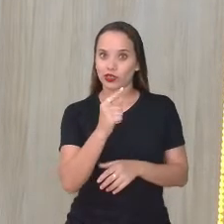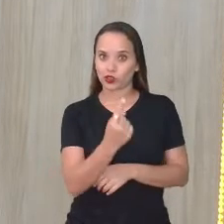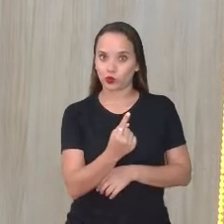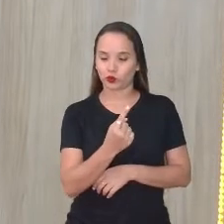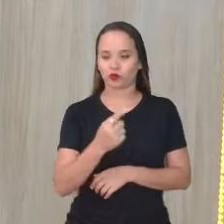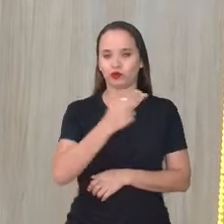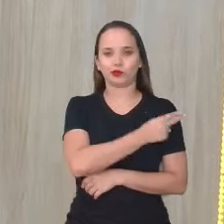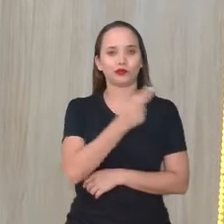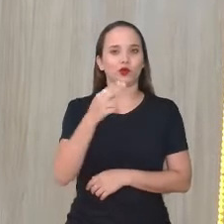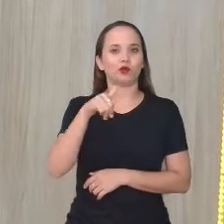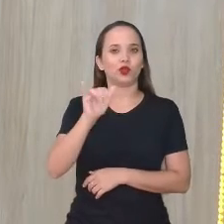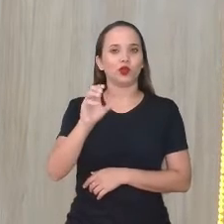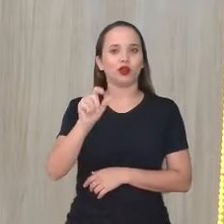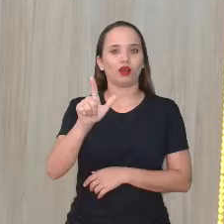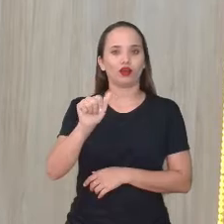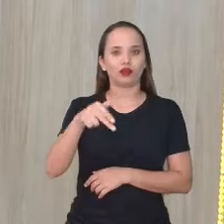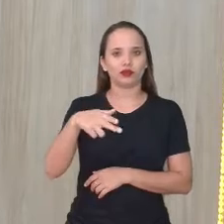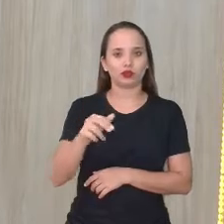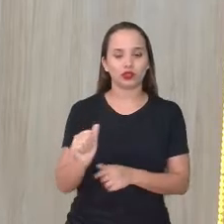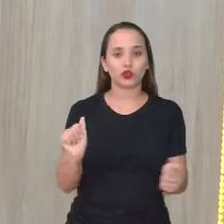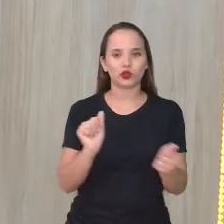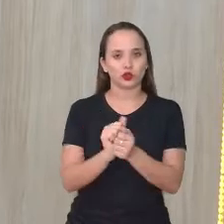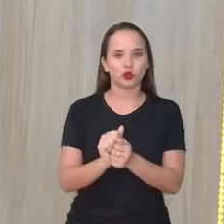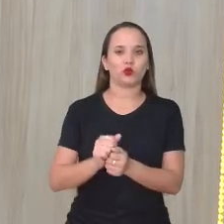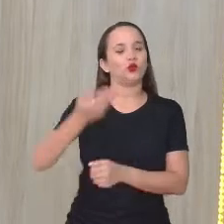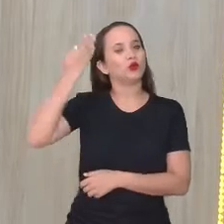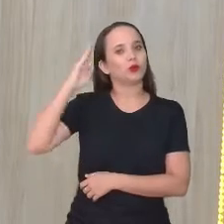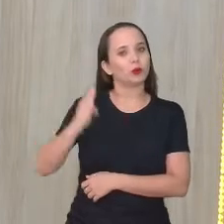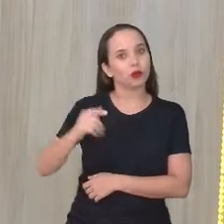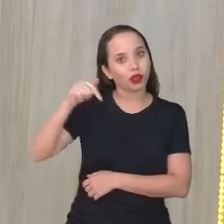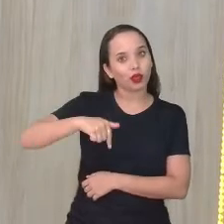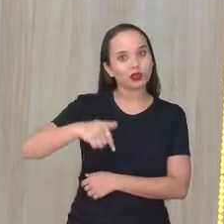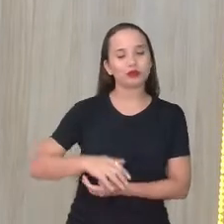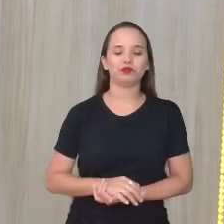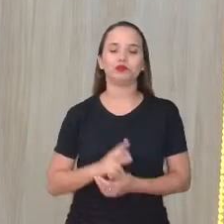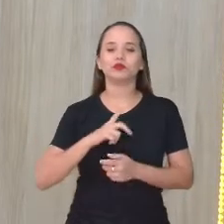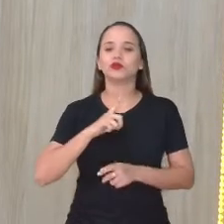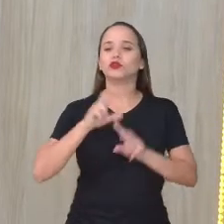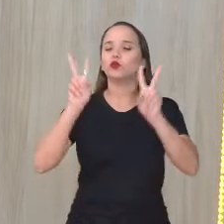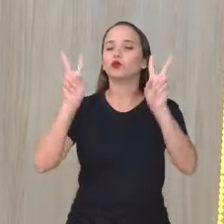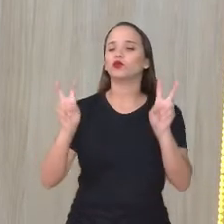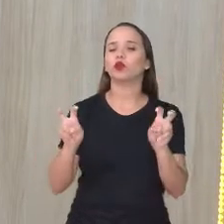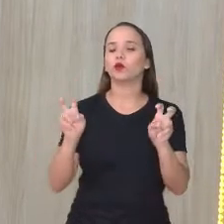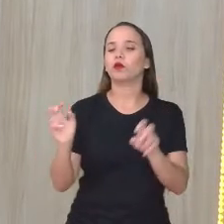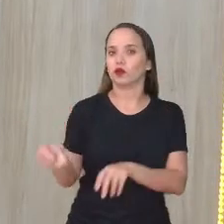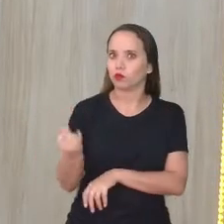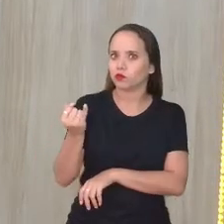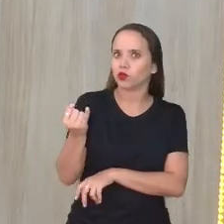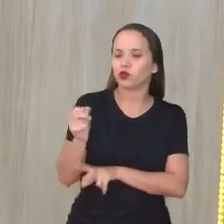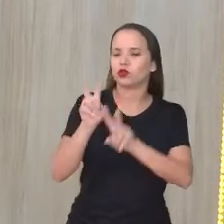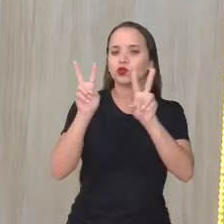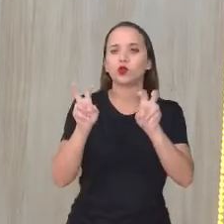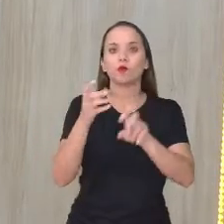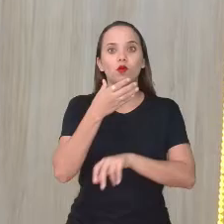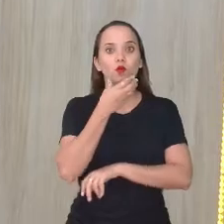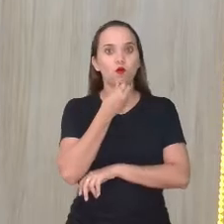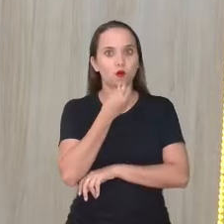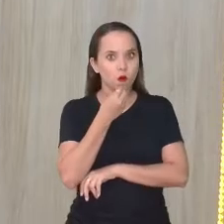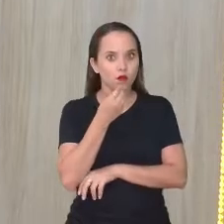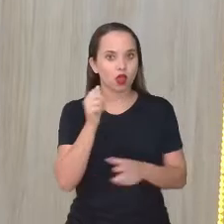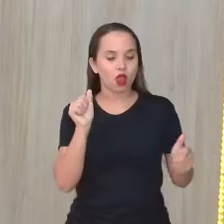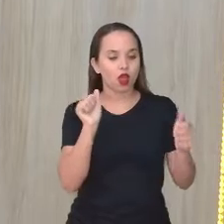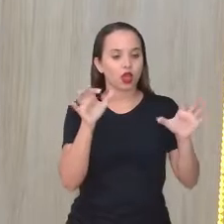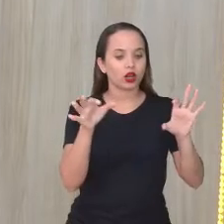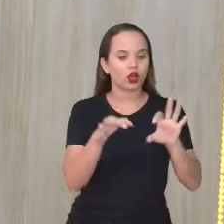nome é Yolanda, esse é meu sinal. Junto aqui com Brielle, vamos falar de um tema bem importante, que é a respeito dos homens e a